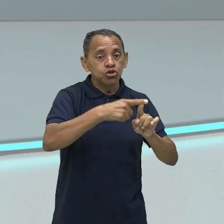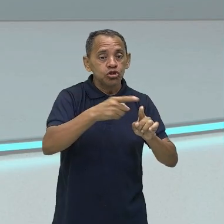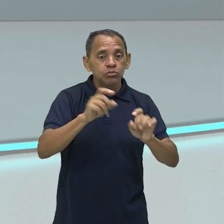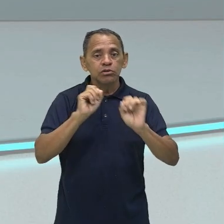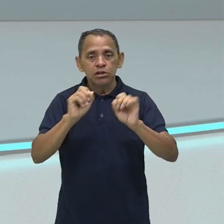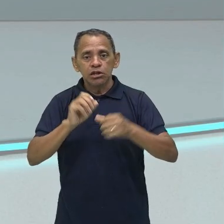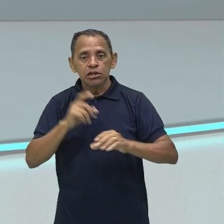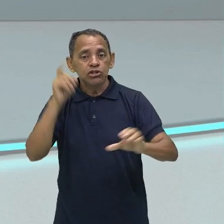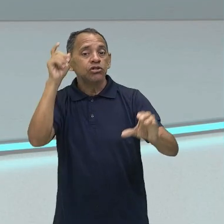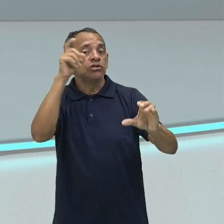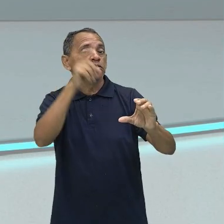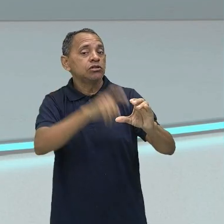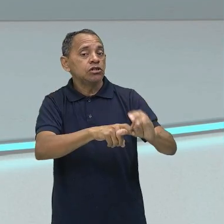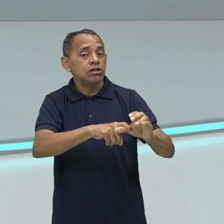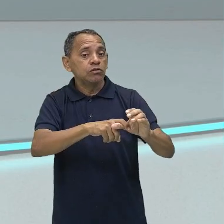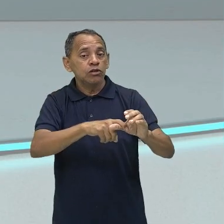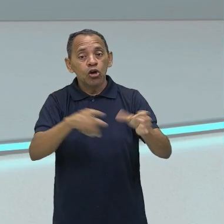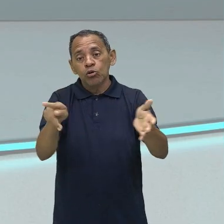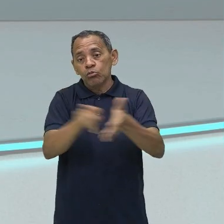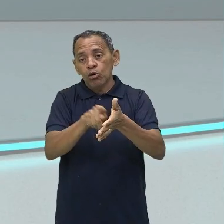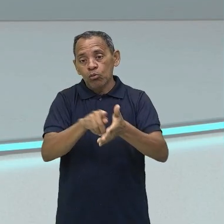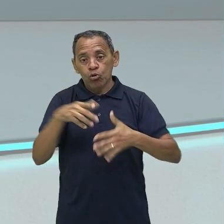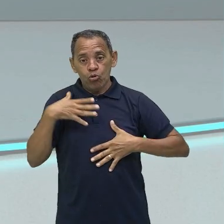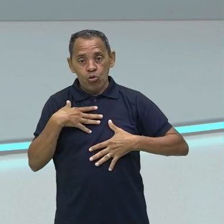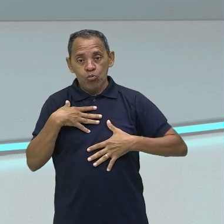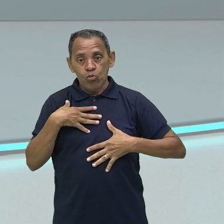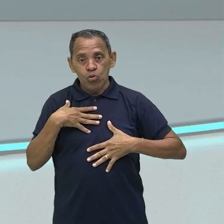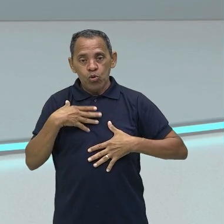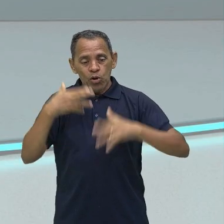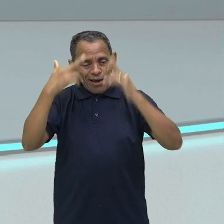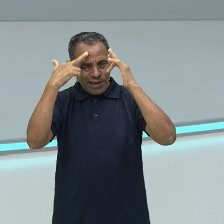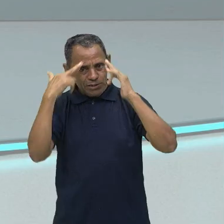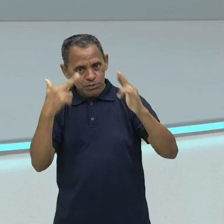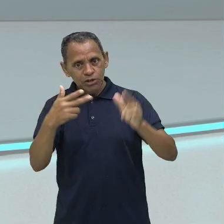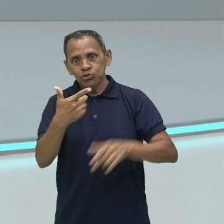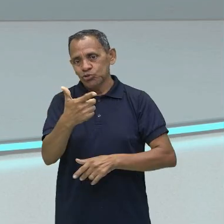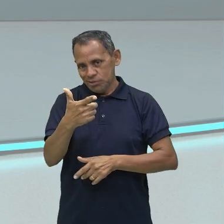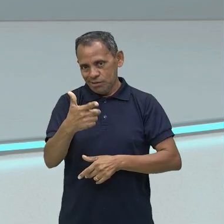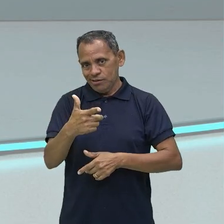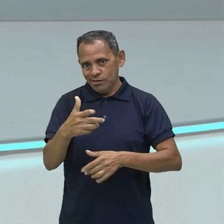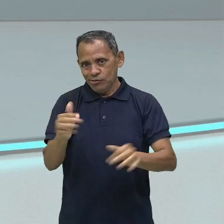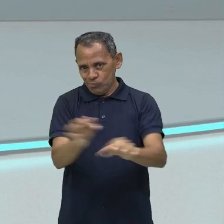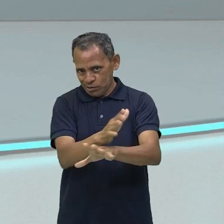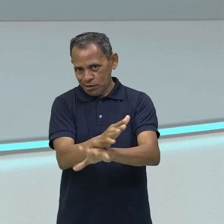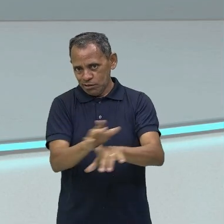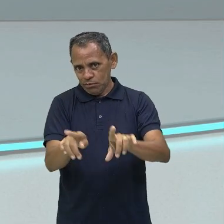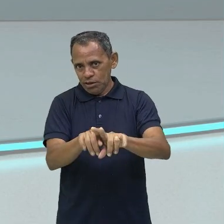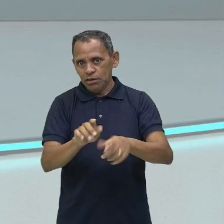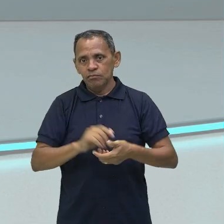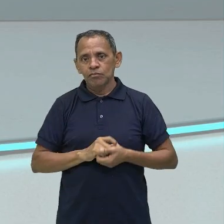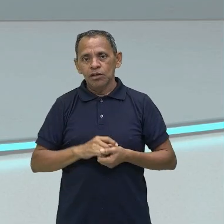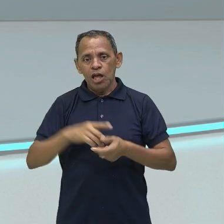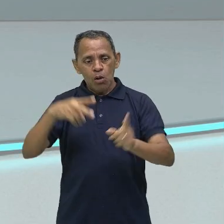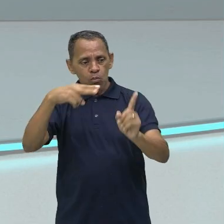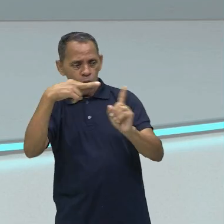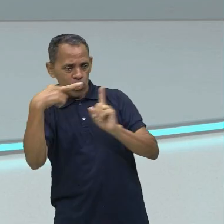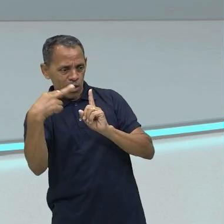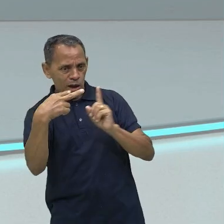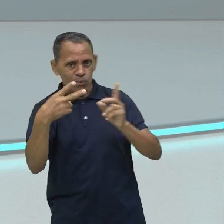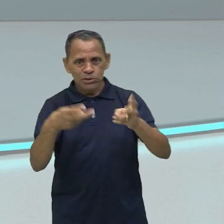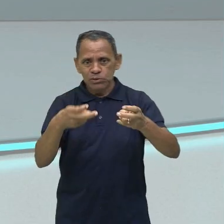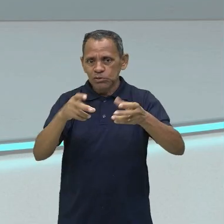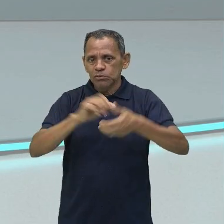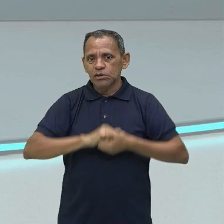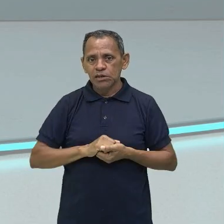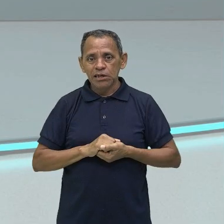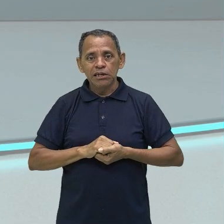com o corpo. Afinal, é um desrespeito completo, porque é um olhar em que a gente acaba não